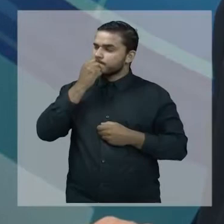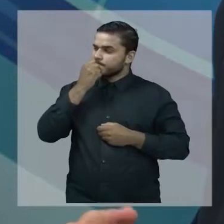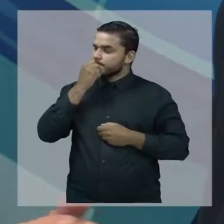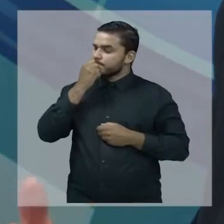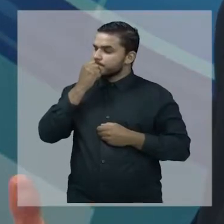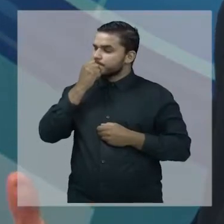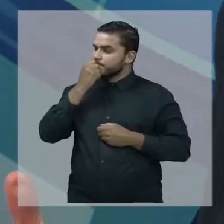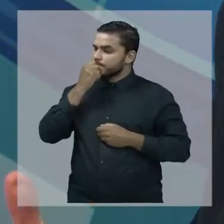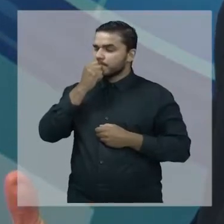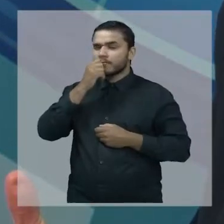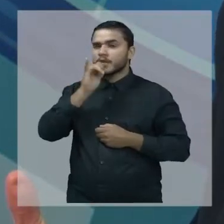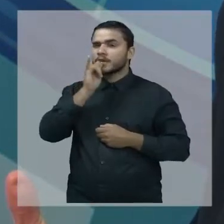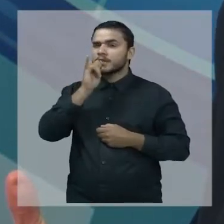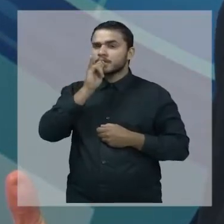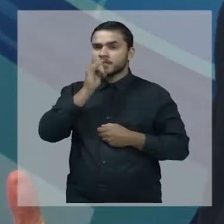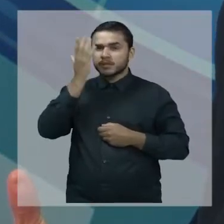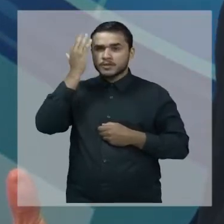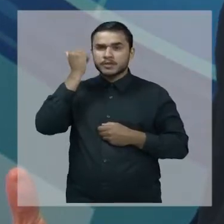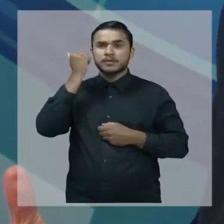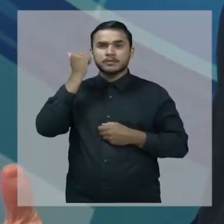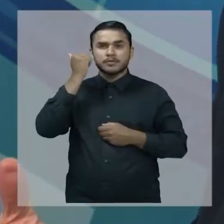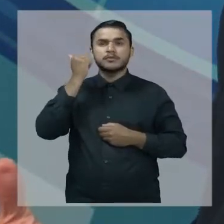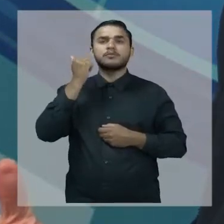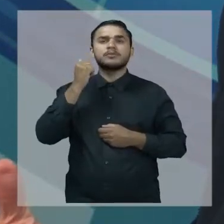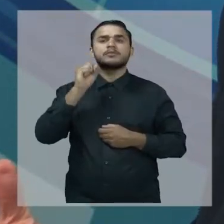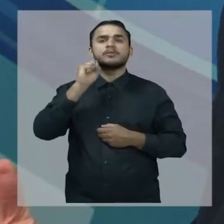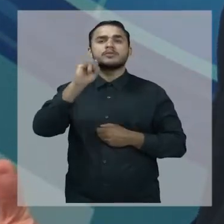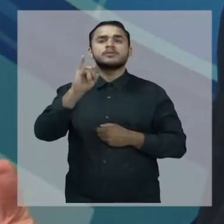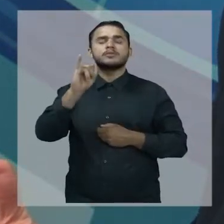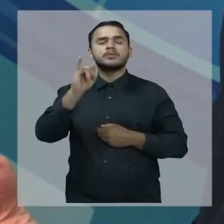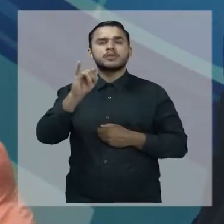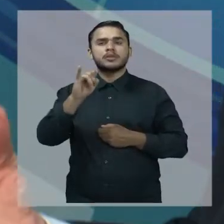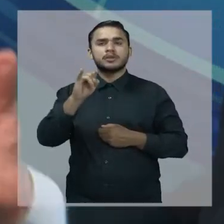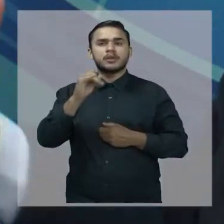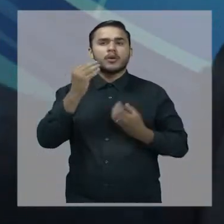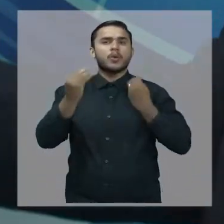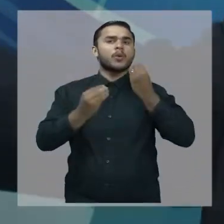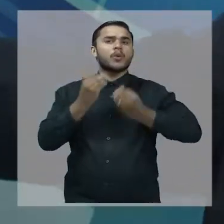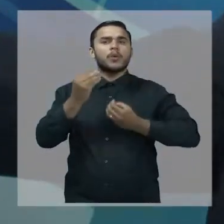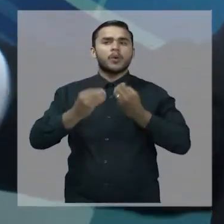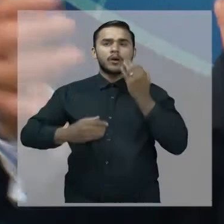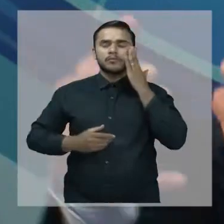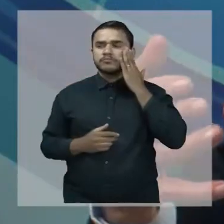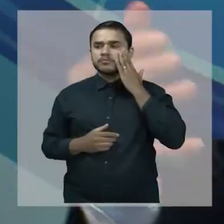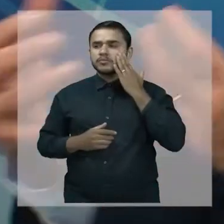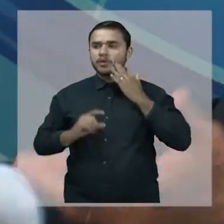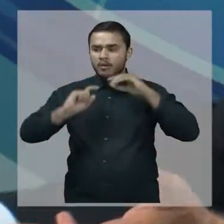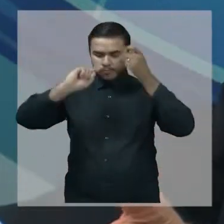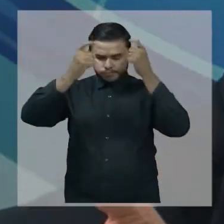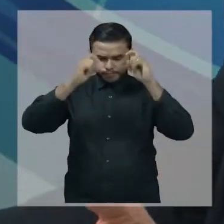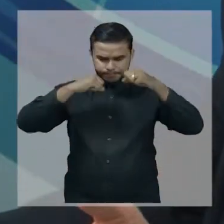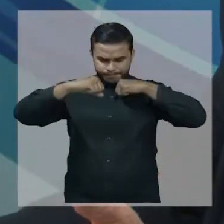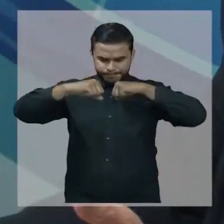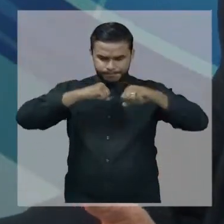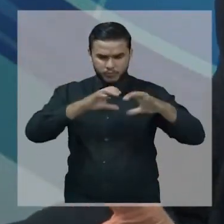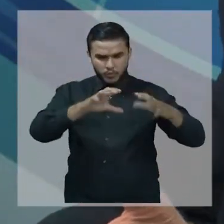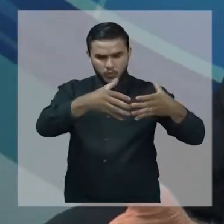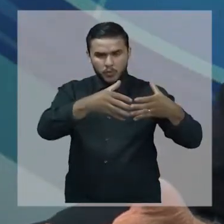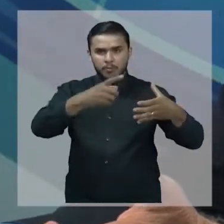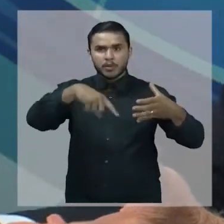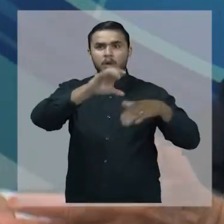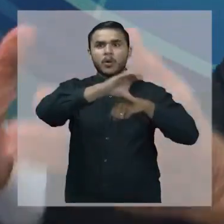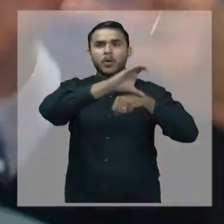um modelo. Eu fico hoje a me perguntar, será que os notáveis, se tivessem nos posto na mesa